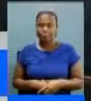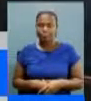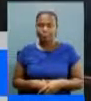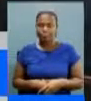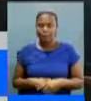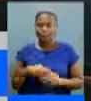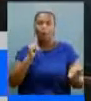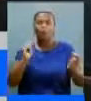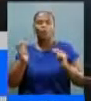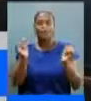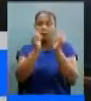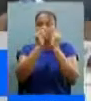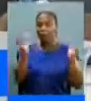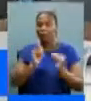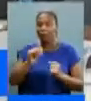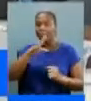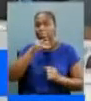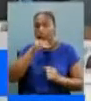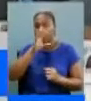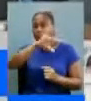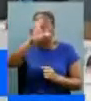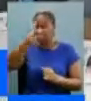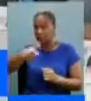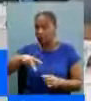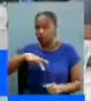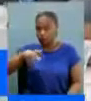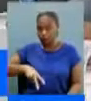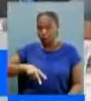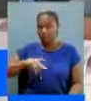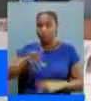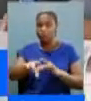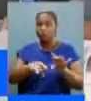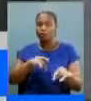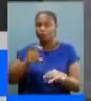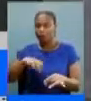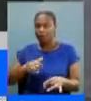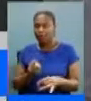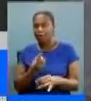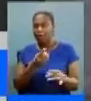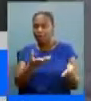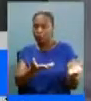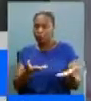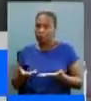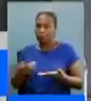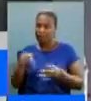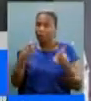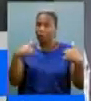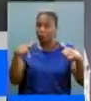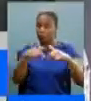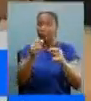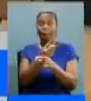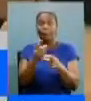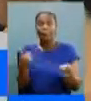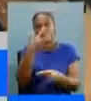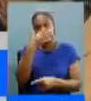A Organização Internacional da Polícia de Países da Língua Portuguesa escolheu Cabo Verde para acolher esta reunião